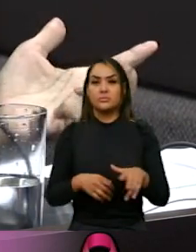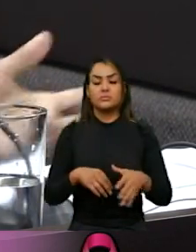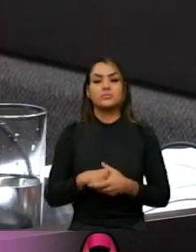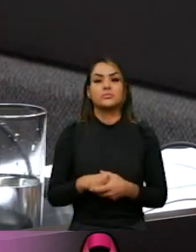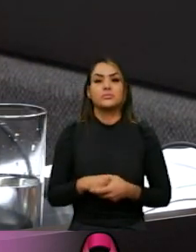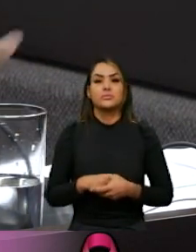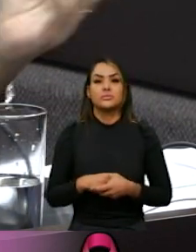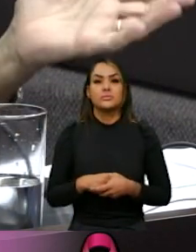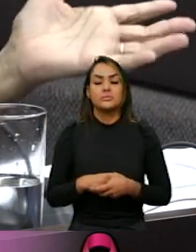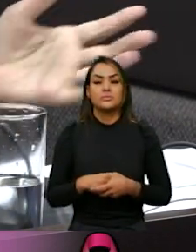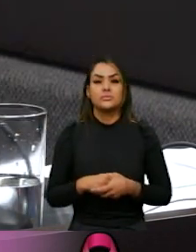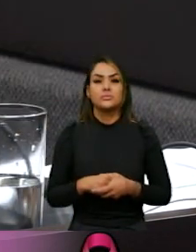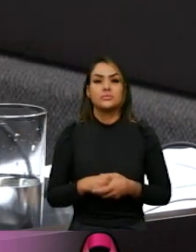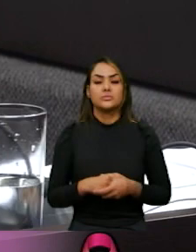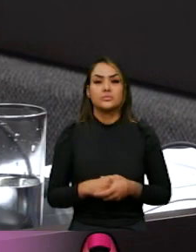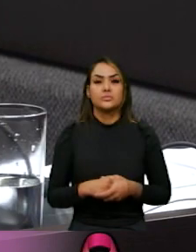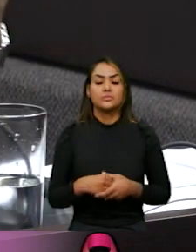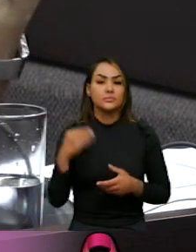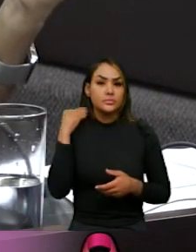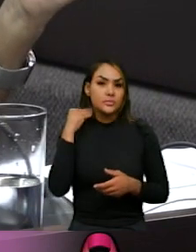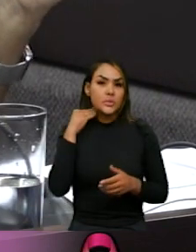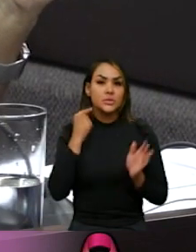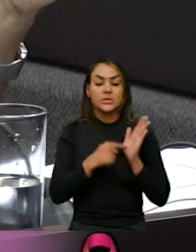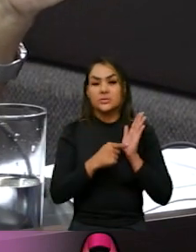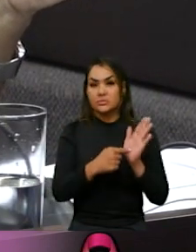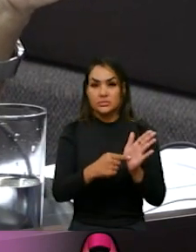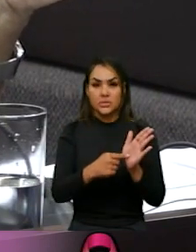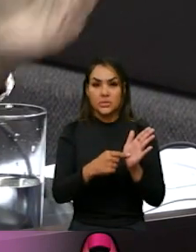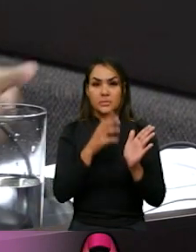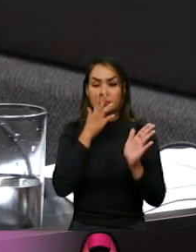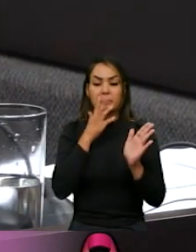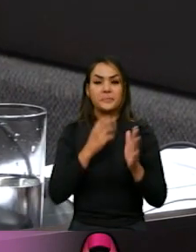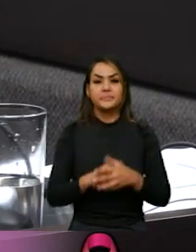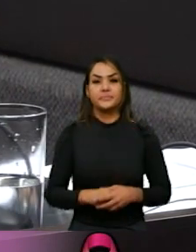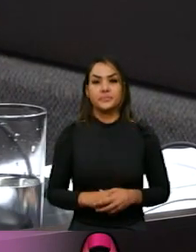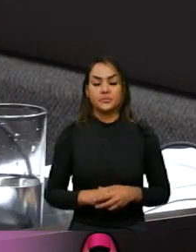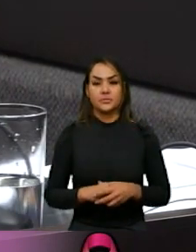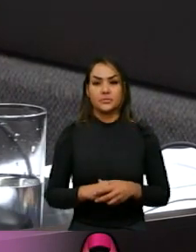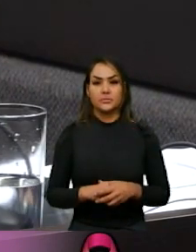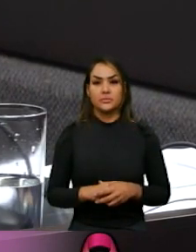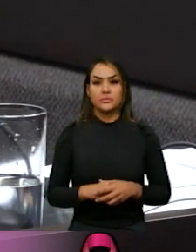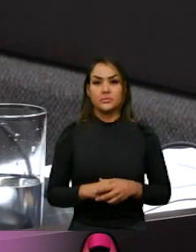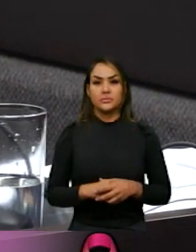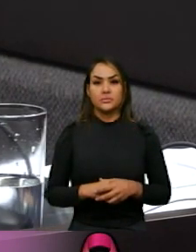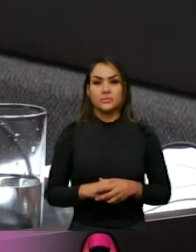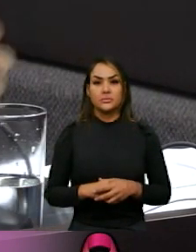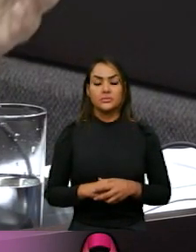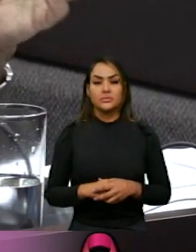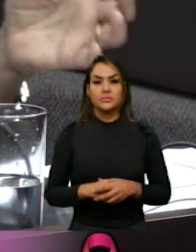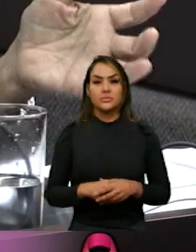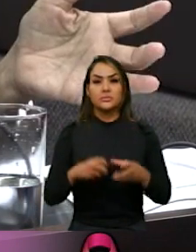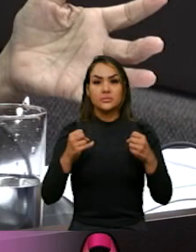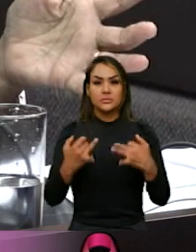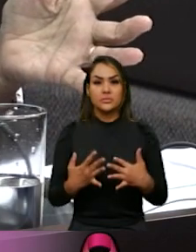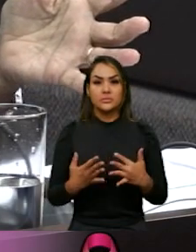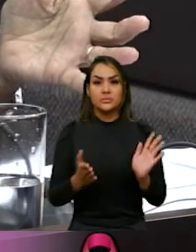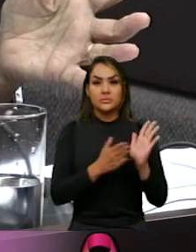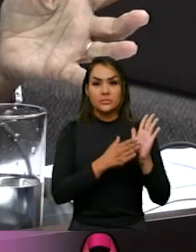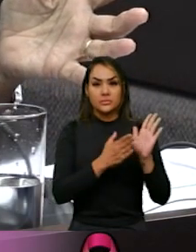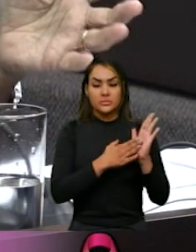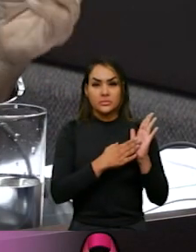também. Nenhum apontamento sequer pelo Tribunal de Contas. Então, é deixar claro que a